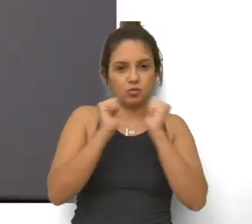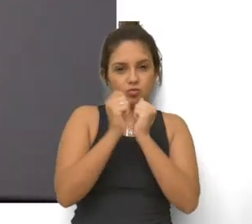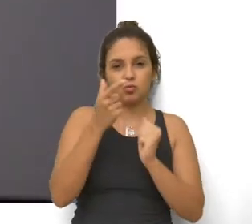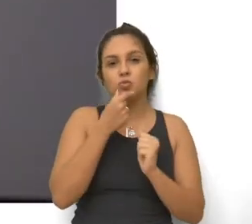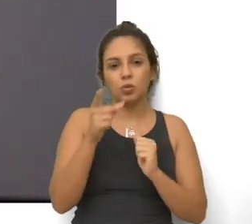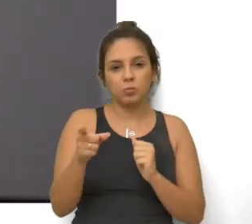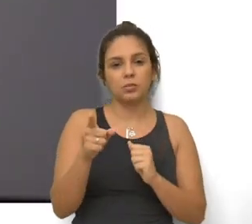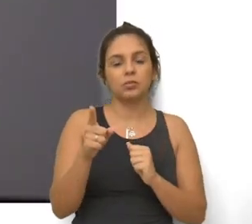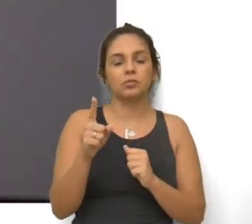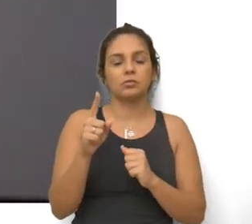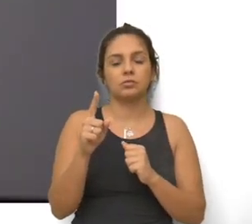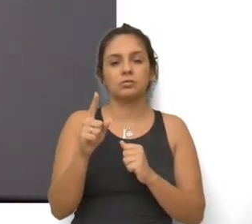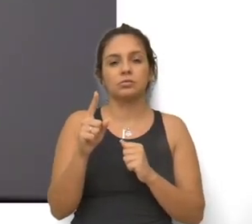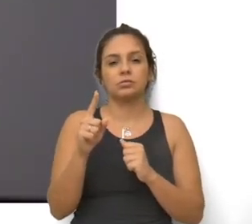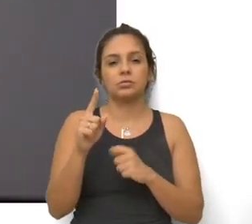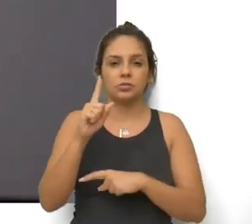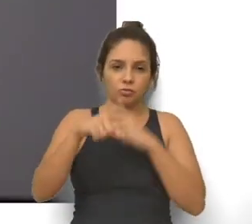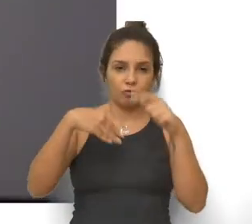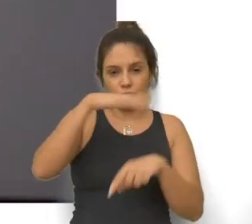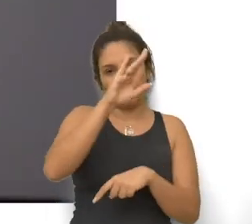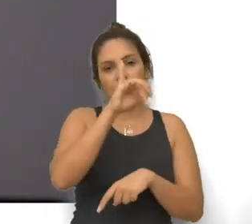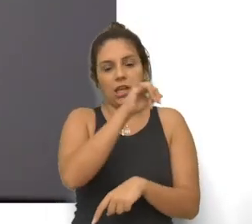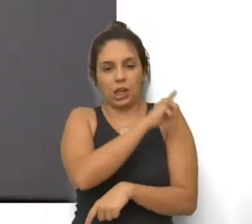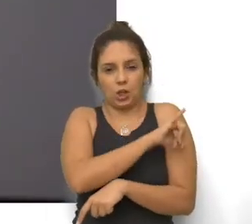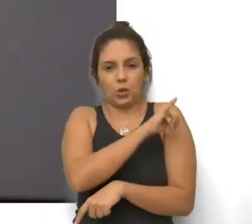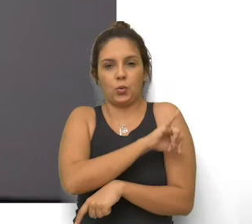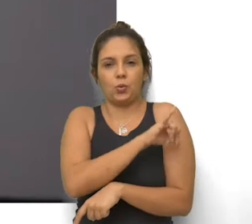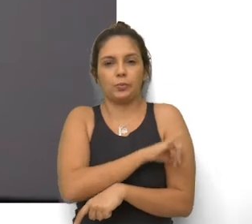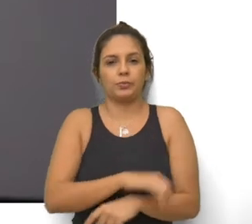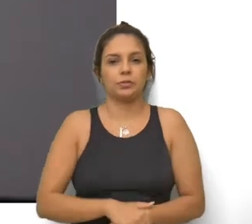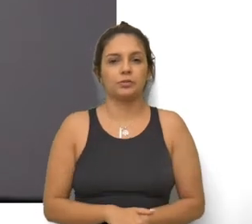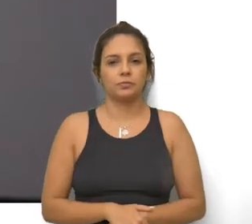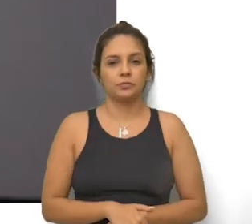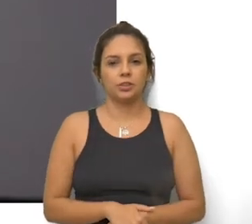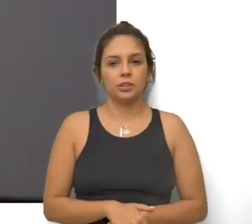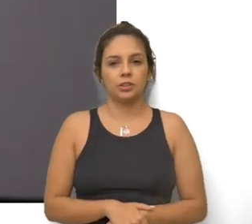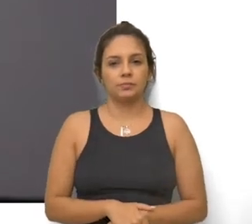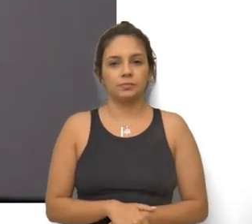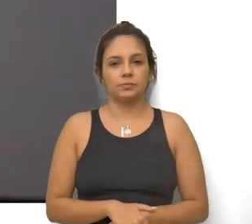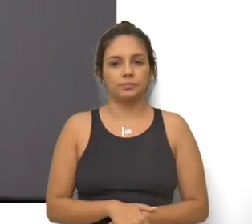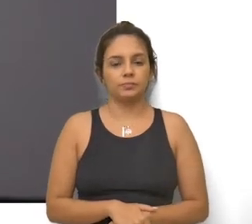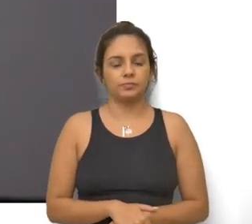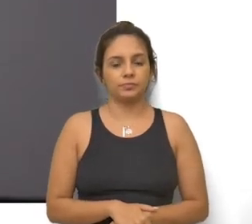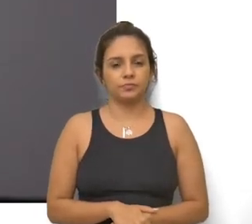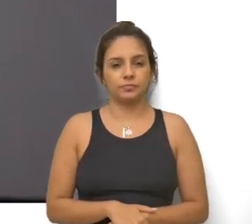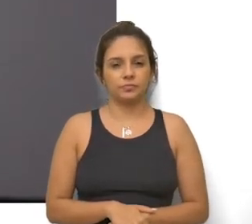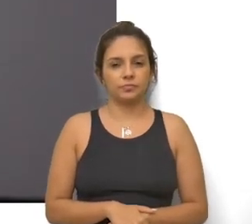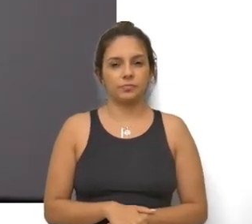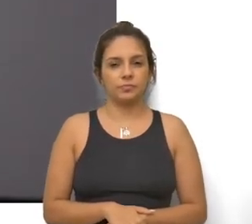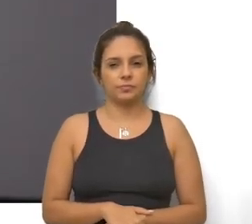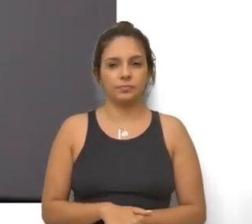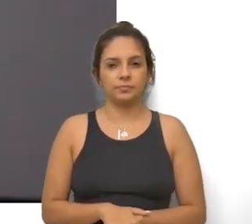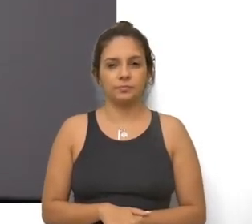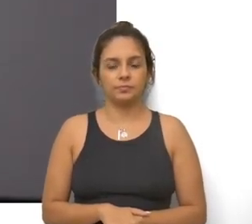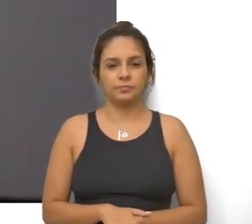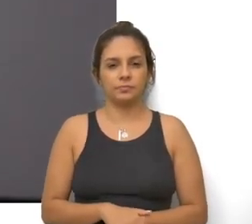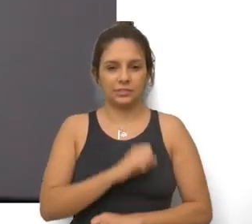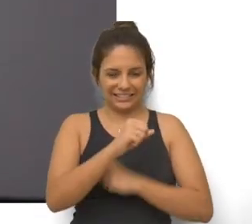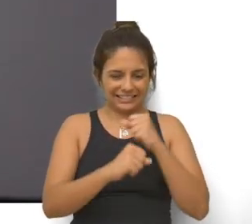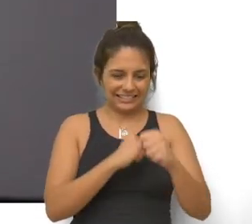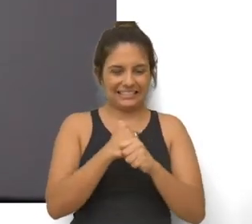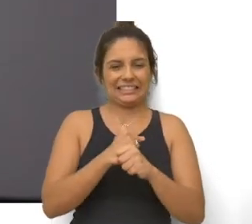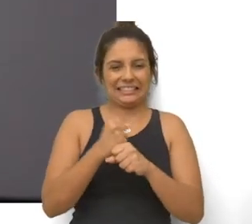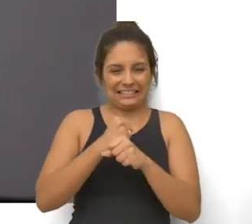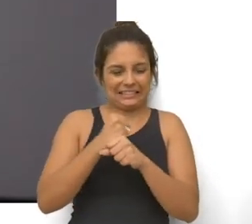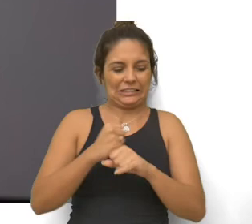ele, né? E aí elas foram para o Rio. E aí tem esses anos aí de